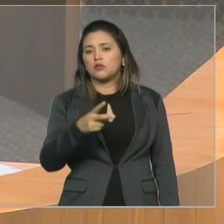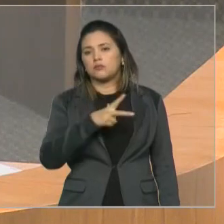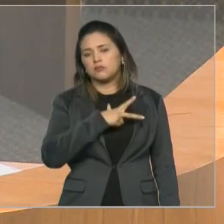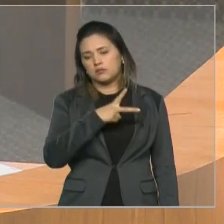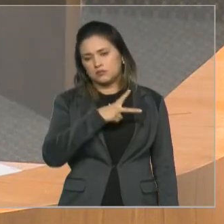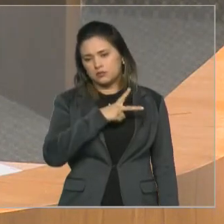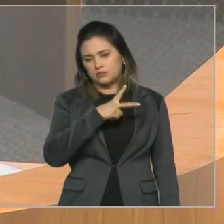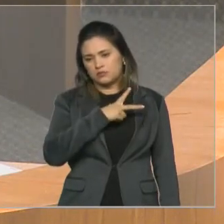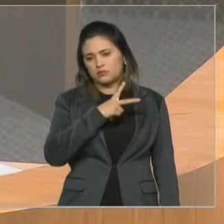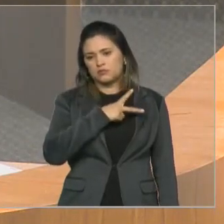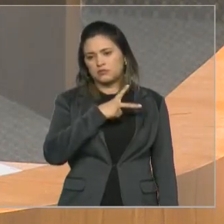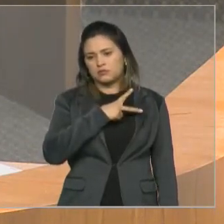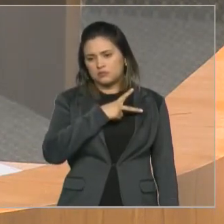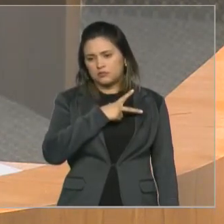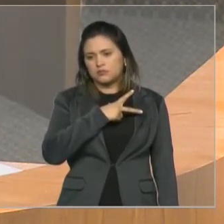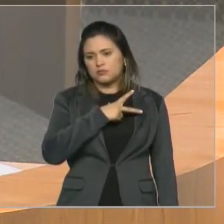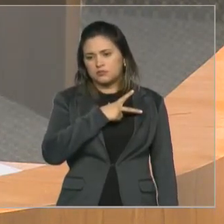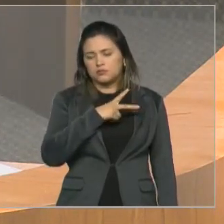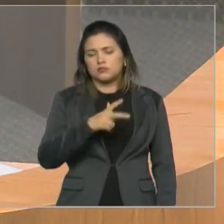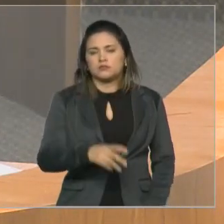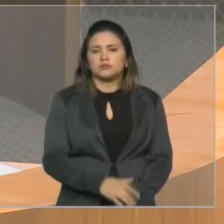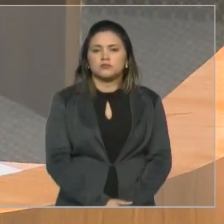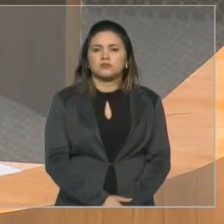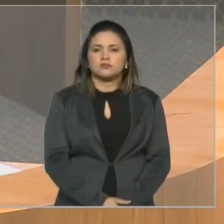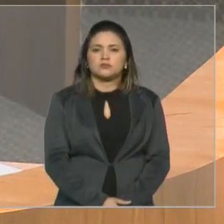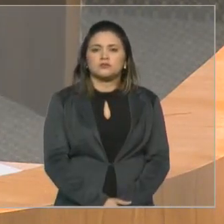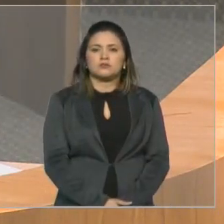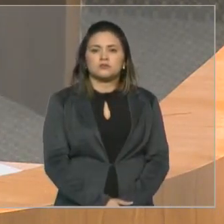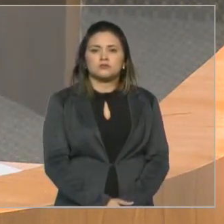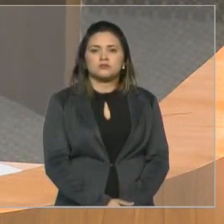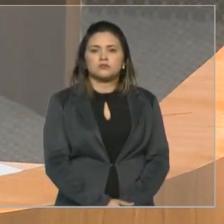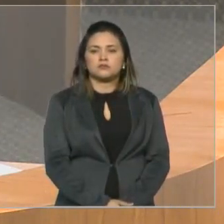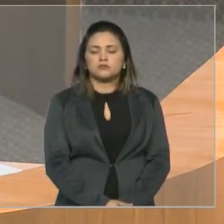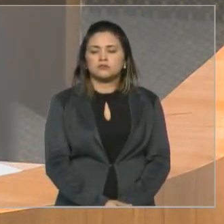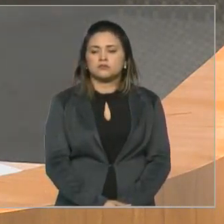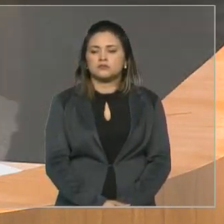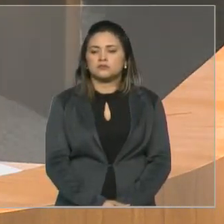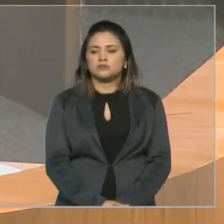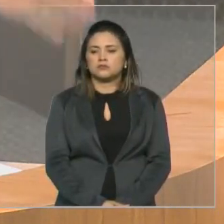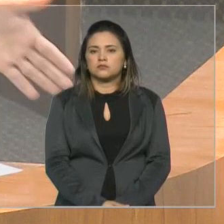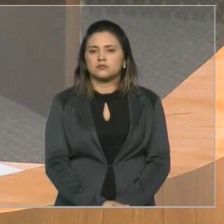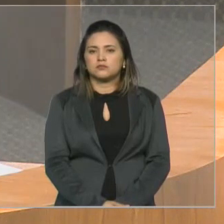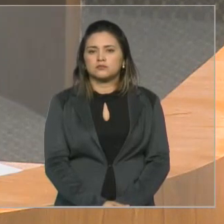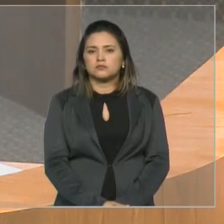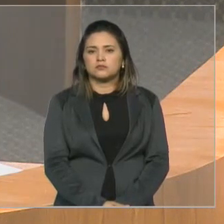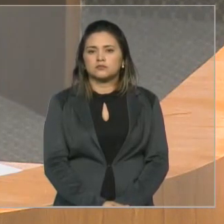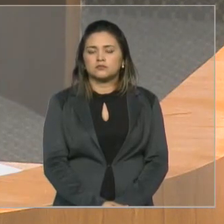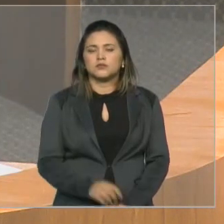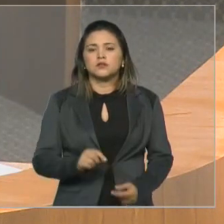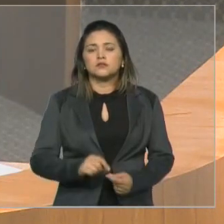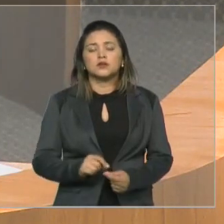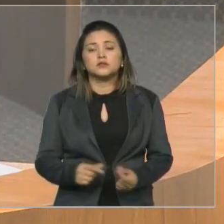Não vai contribuir para a Previdência do Estado, fazendo com que a Previdência quebre mais ainda.